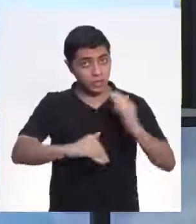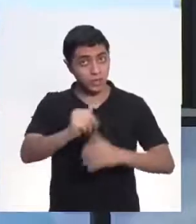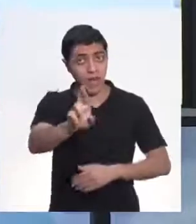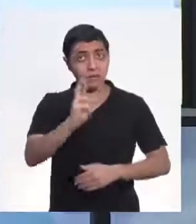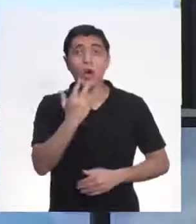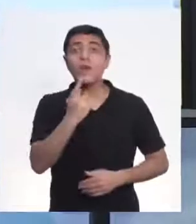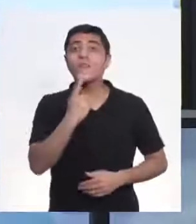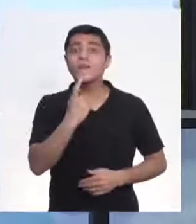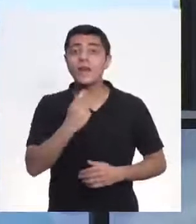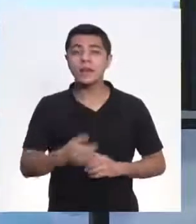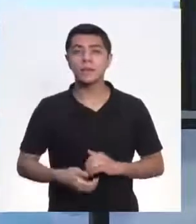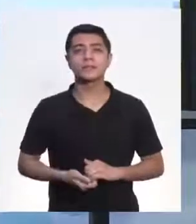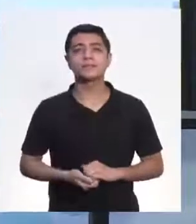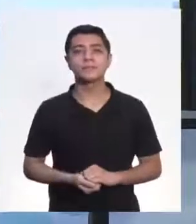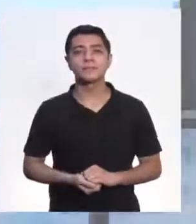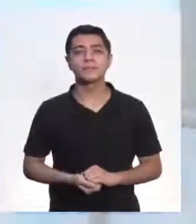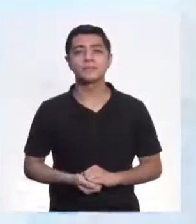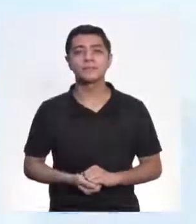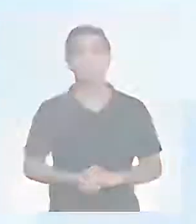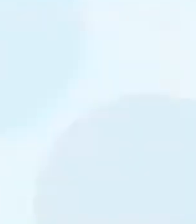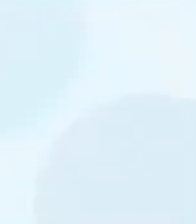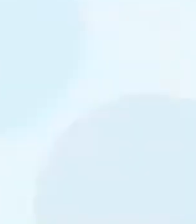as vermelhas.